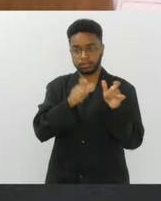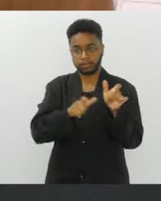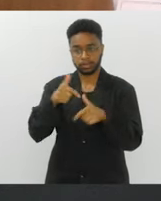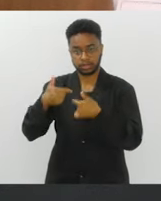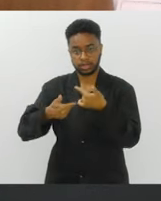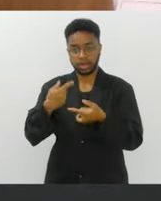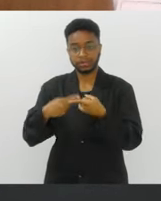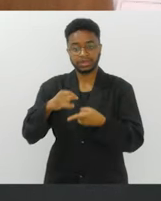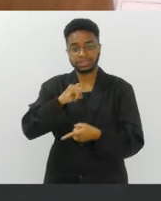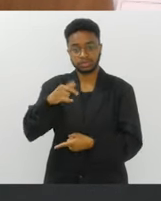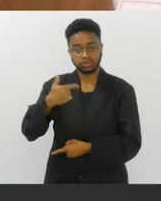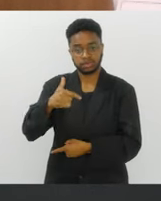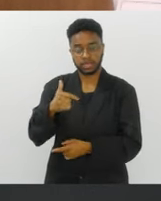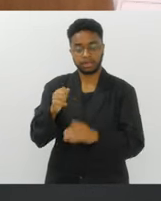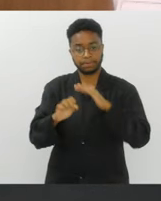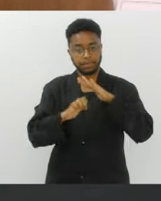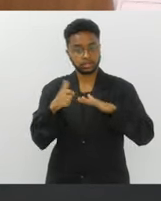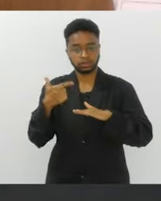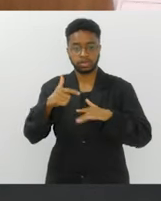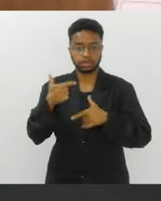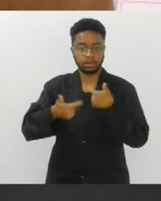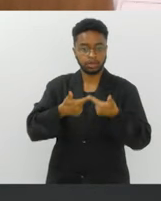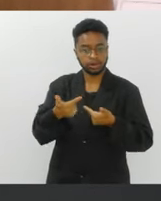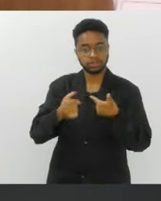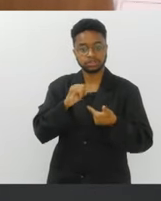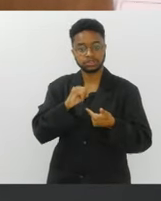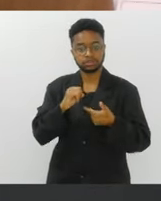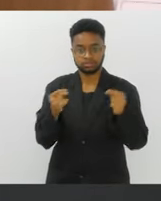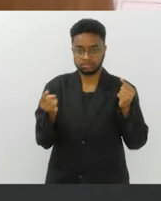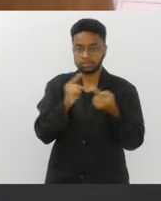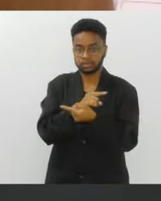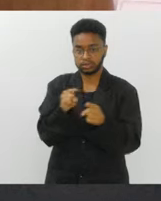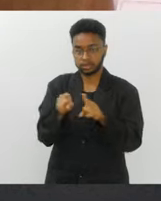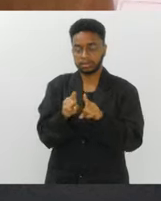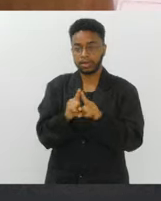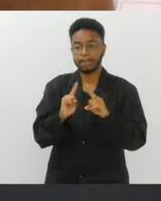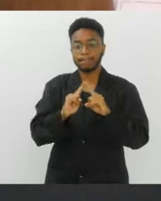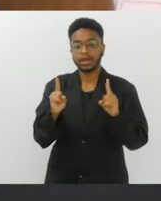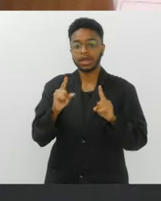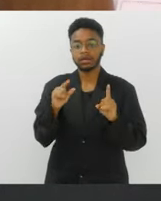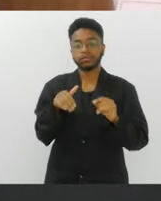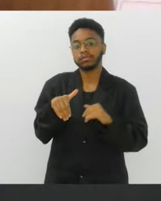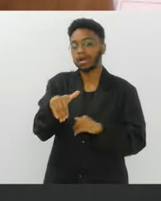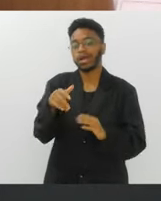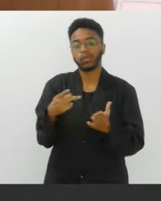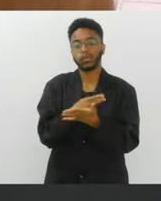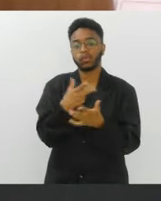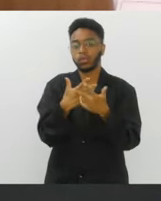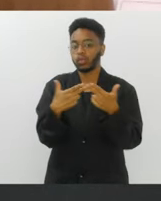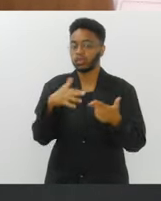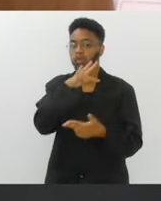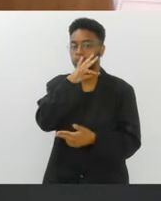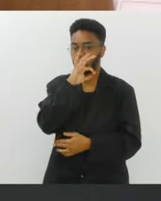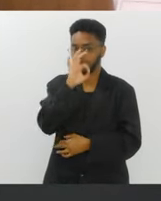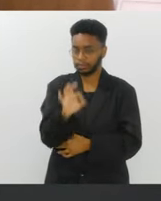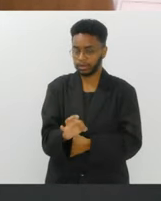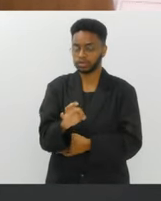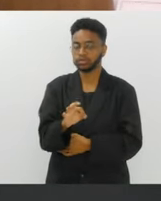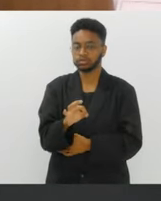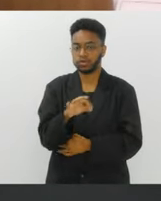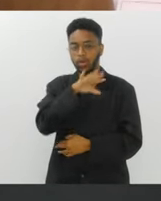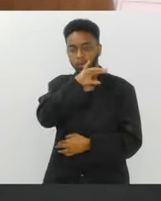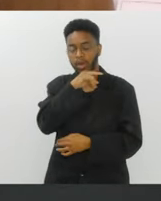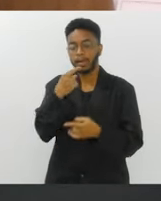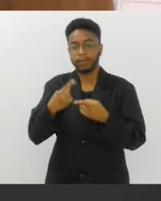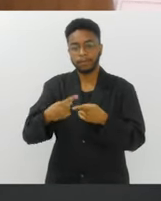tem trabalhador. Sem trabalhador, não tem empresa. Mas o que está sendo previsto aí é uma coisa muito ruim. Muito ruim. Porque